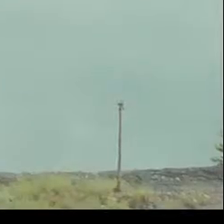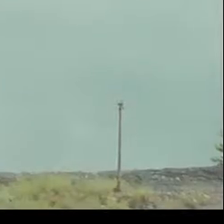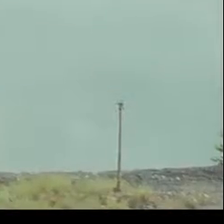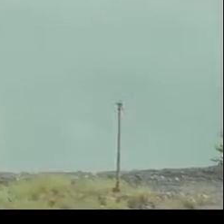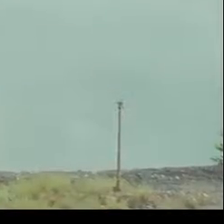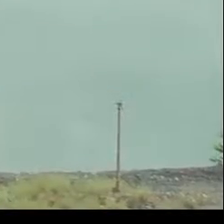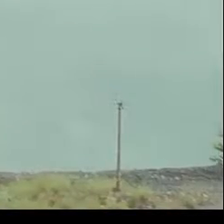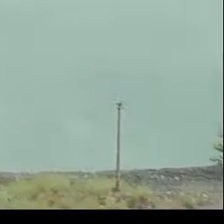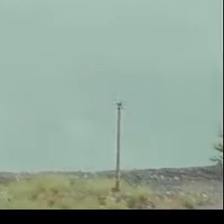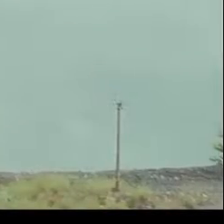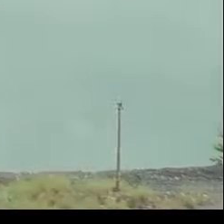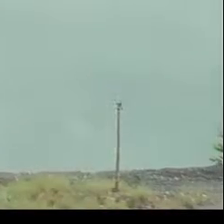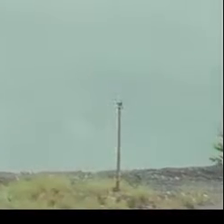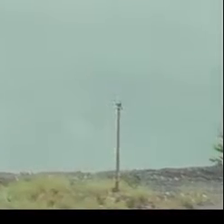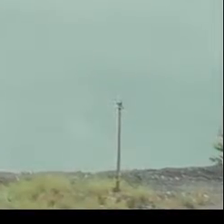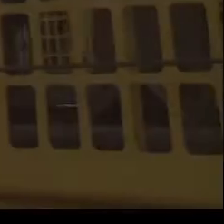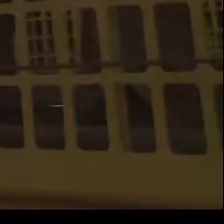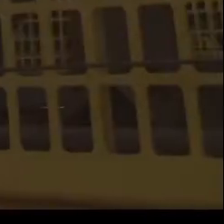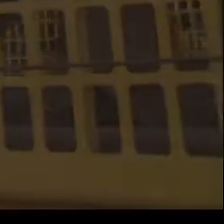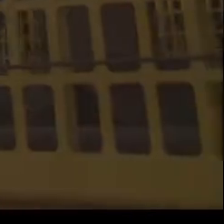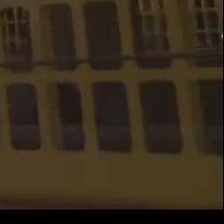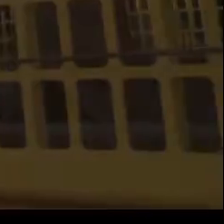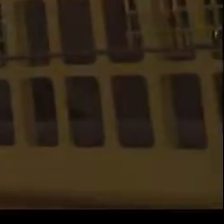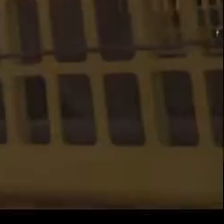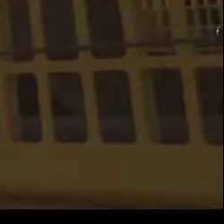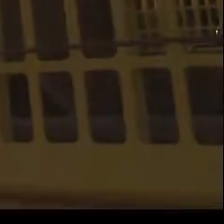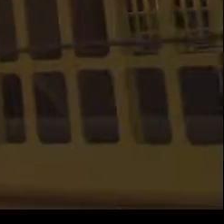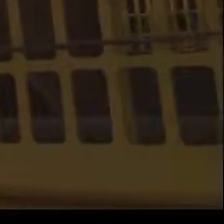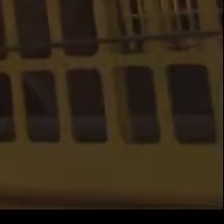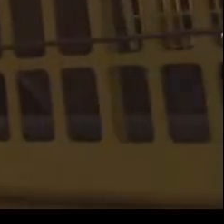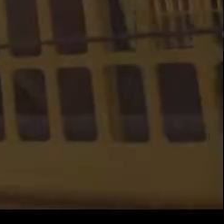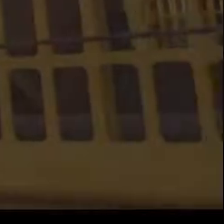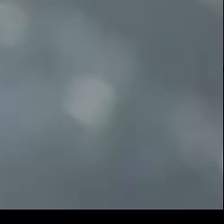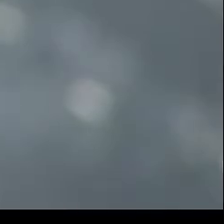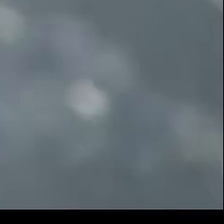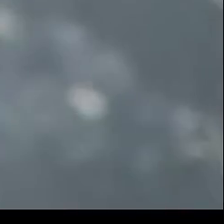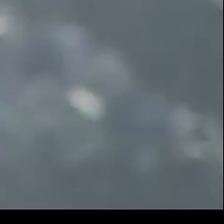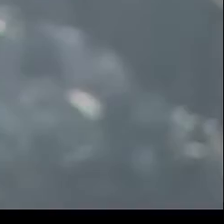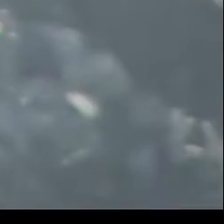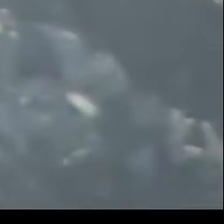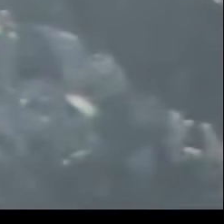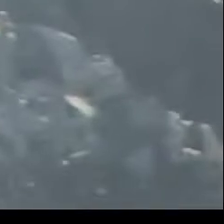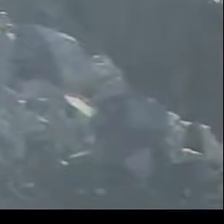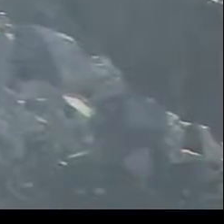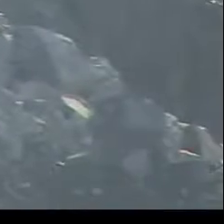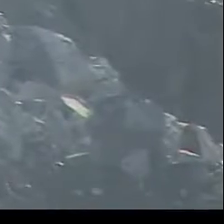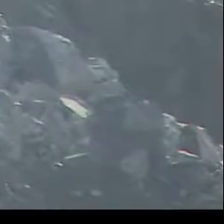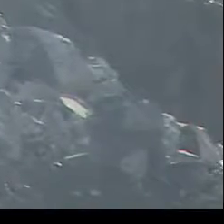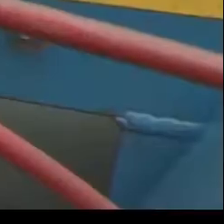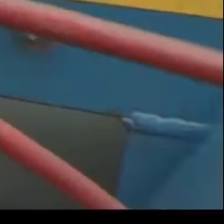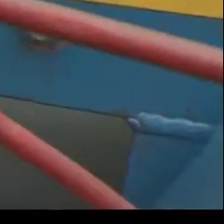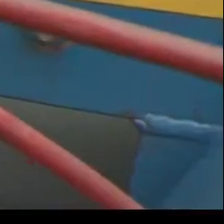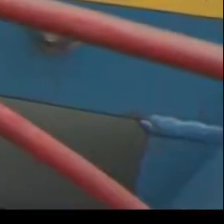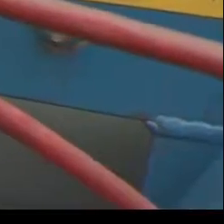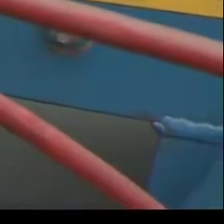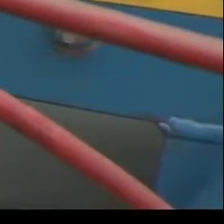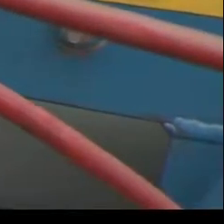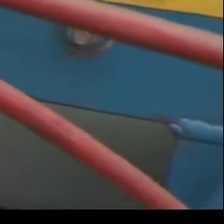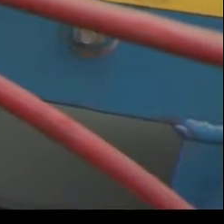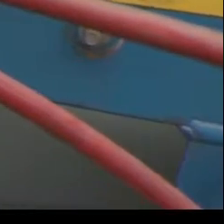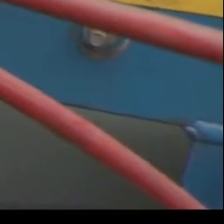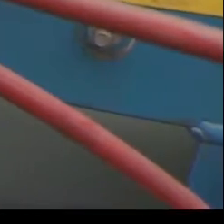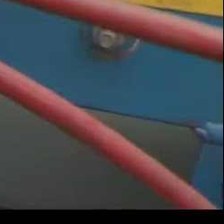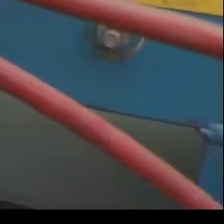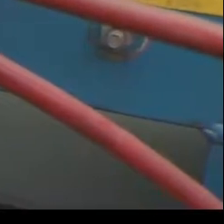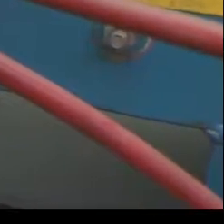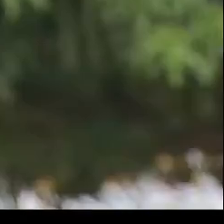Júnior, apresentador. Vista panorâmica das instalações de uma mineradora, onde se vê uma enorme esteira de transporte de minério. Uma escavadeira trabalha em